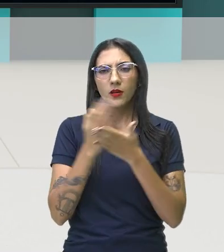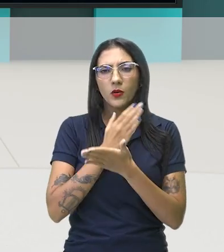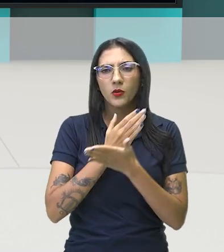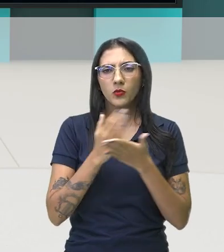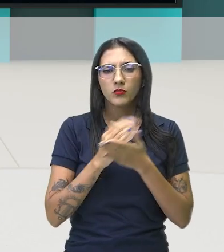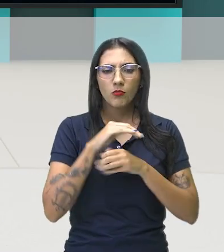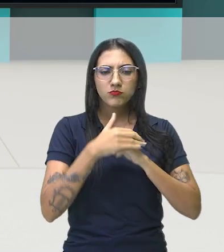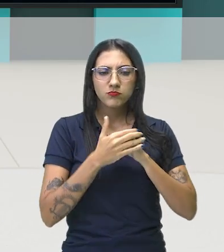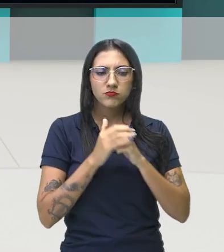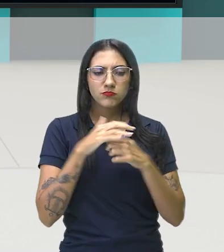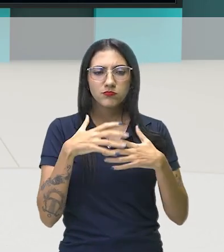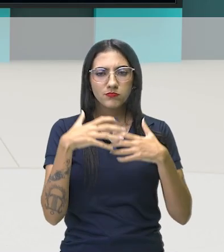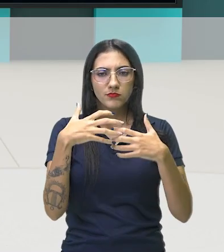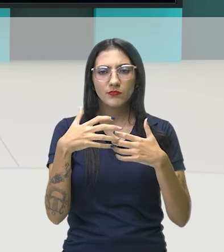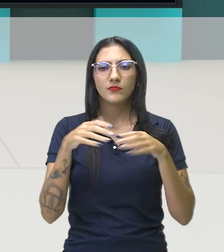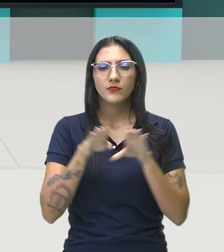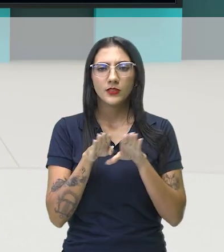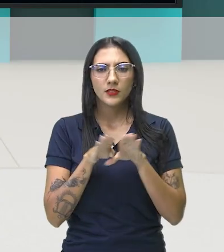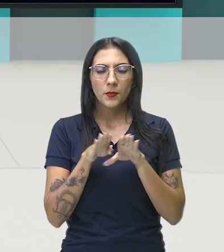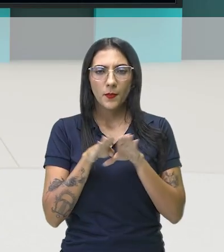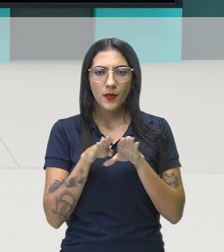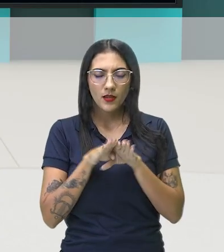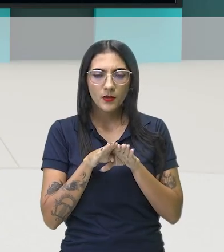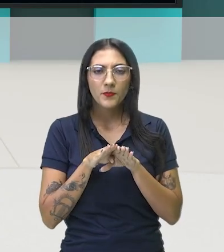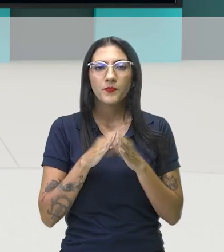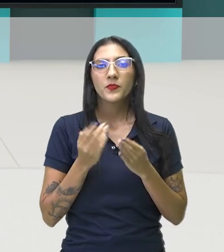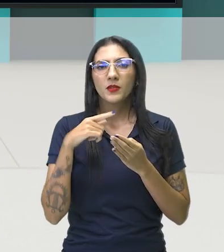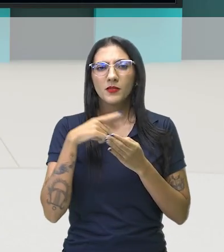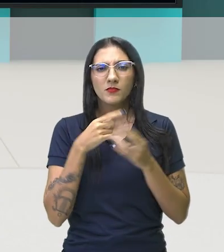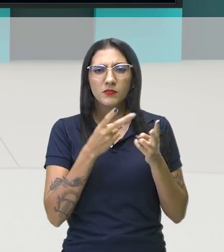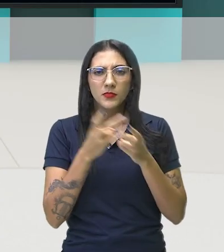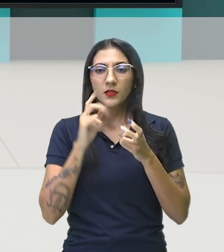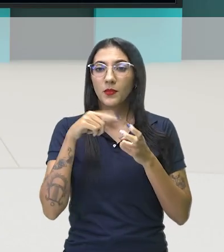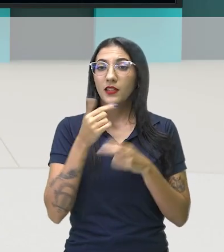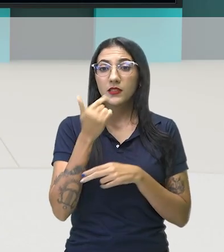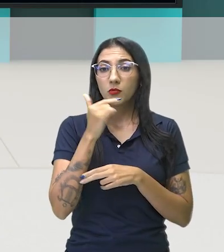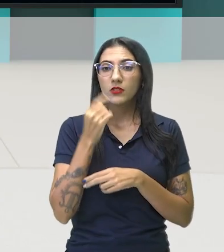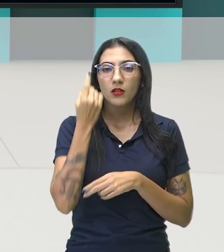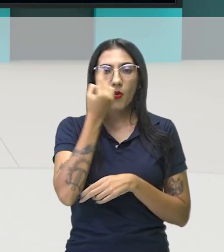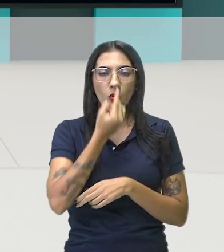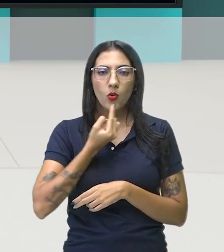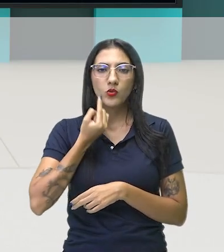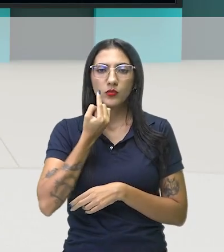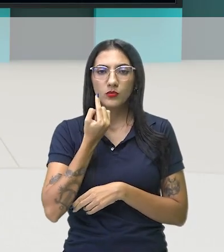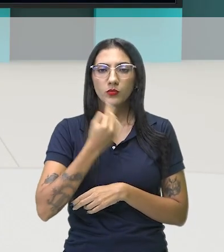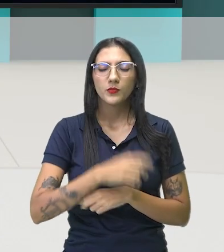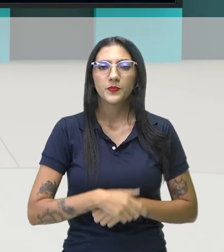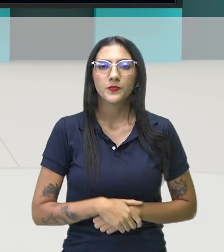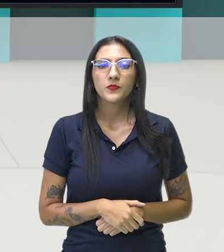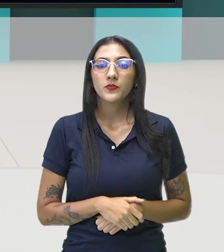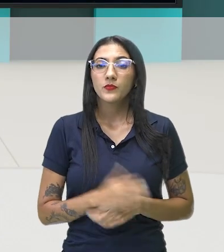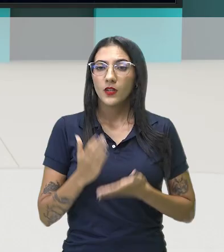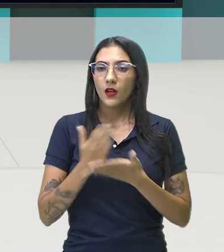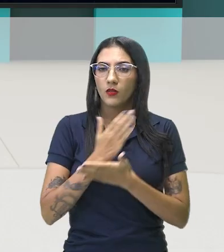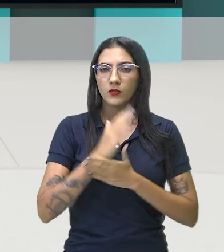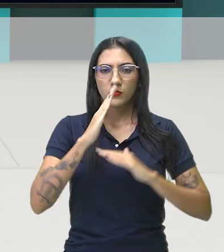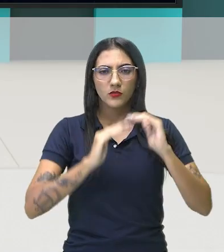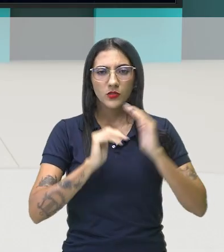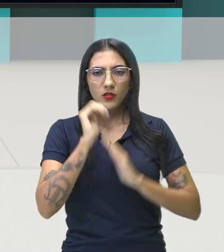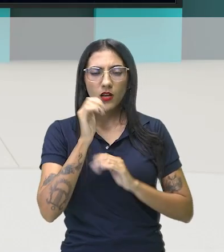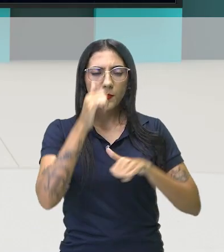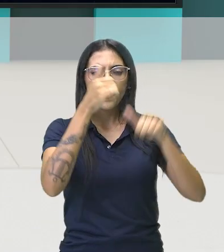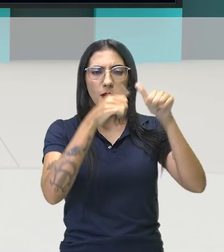tem seios fartos, aqui abdômen fartos e também ela não tem rosto. Então, os